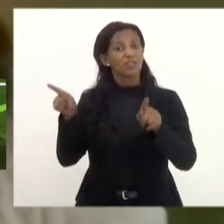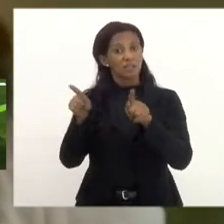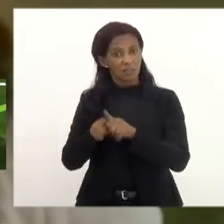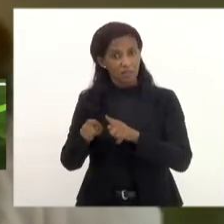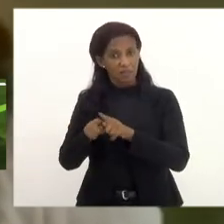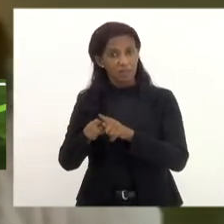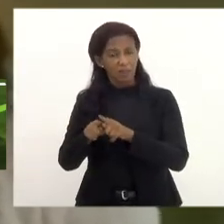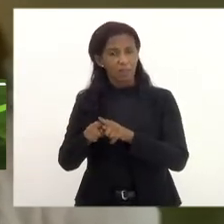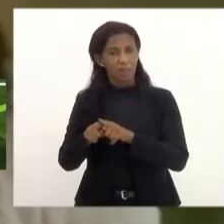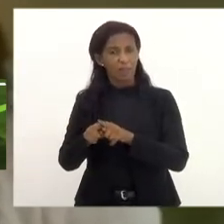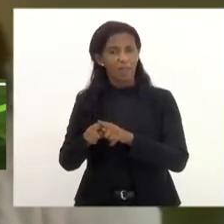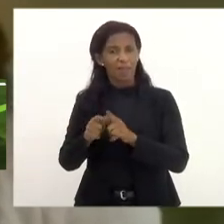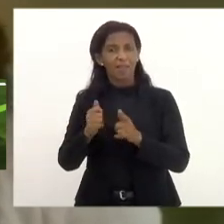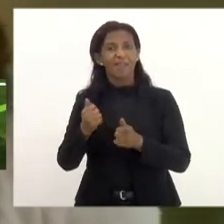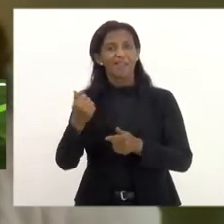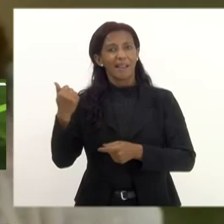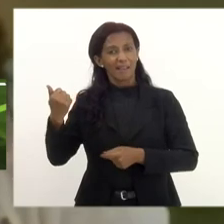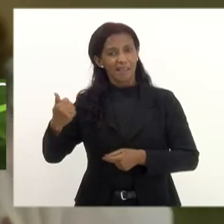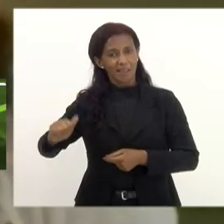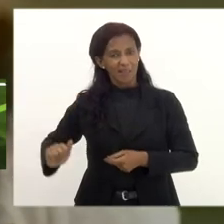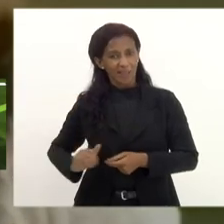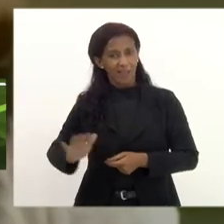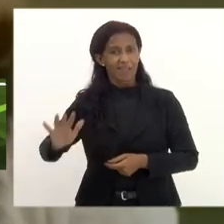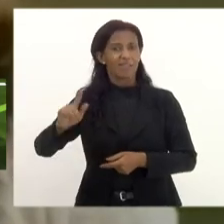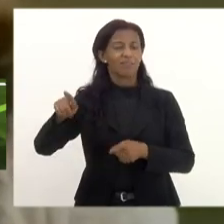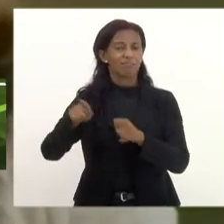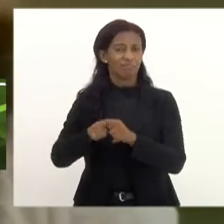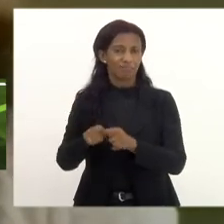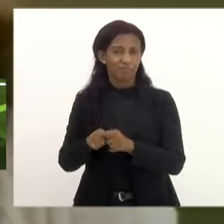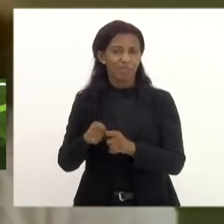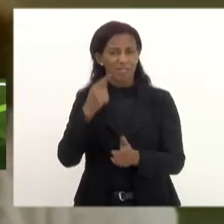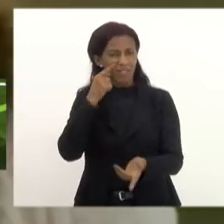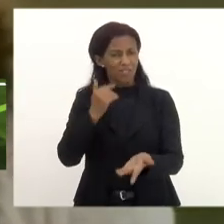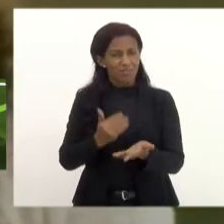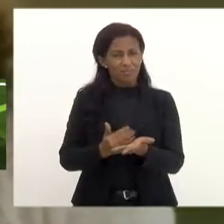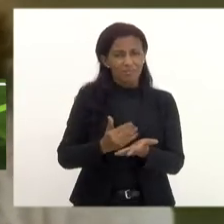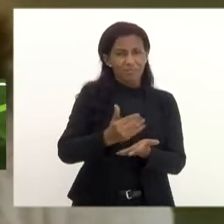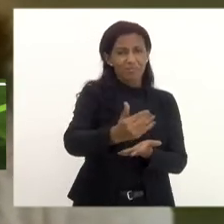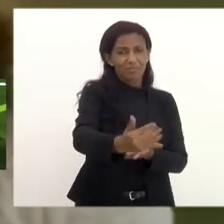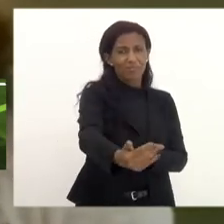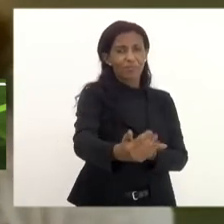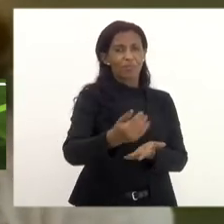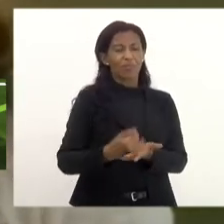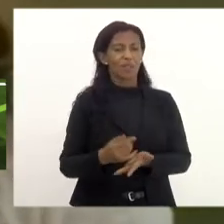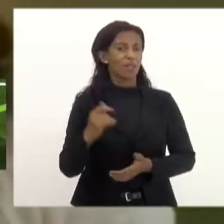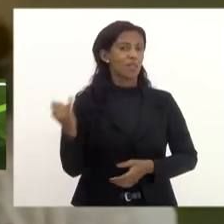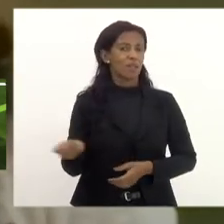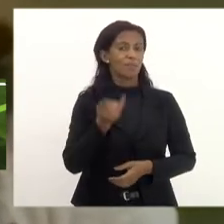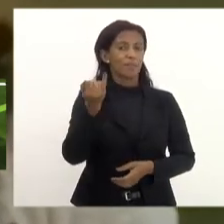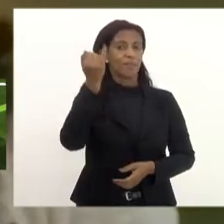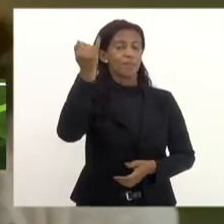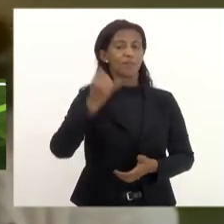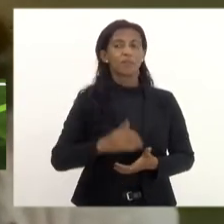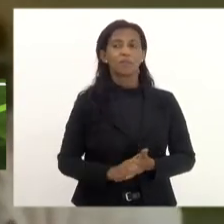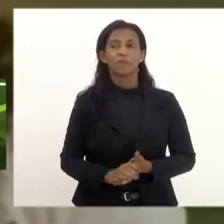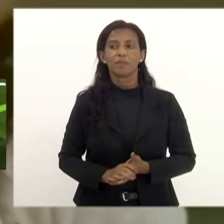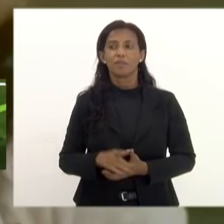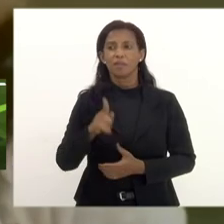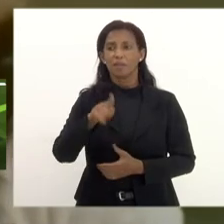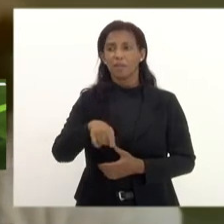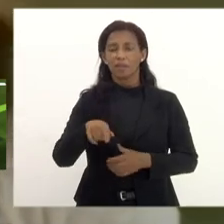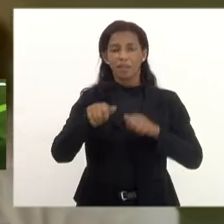estamos encarecendo esse conteúdo local. E a gente tem pela frente aí uma questão que é importante, que é